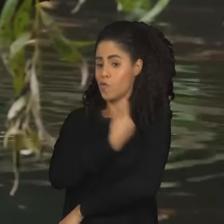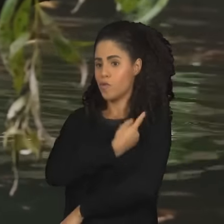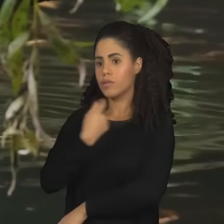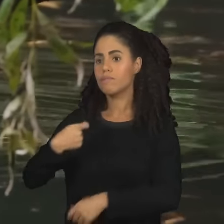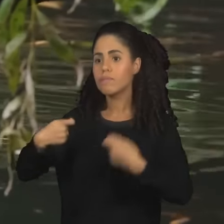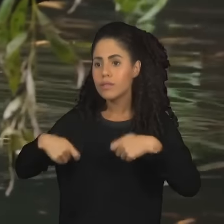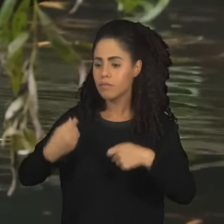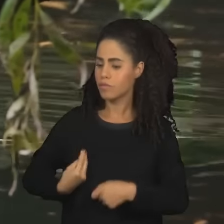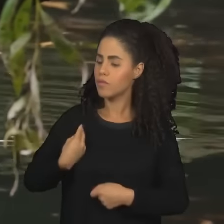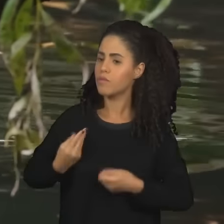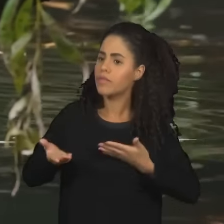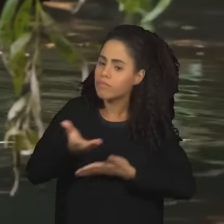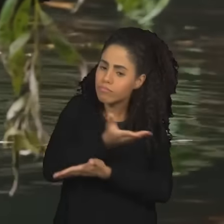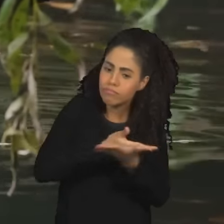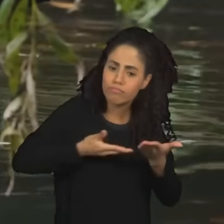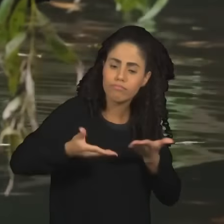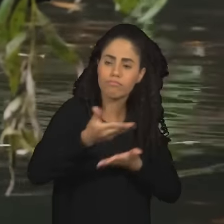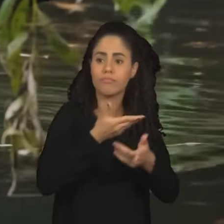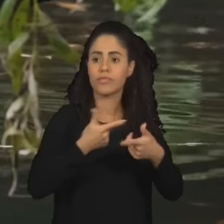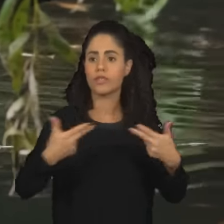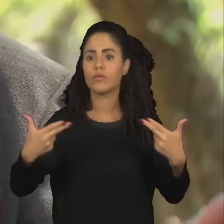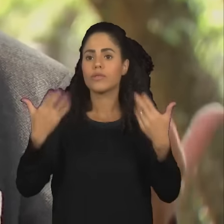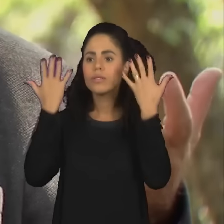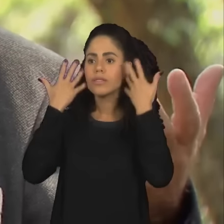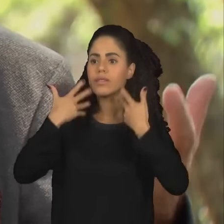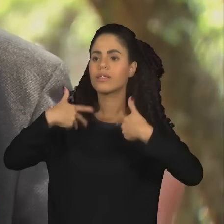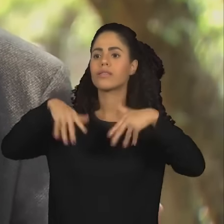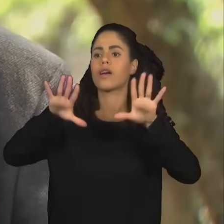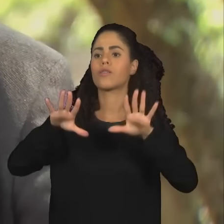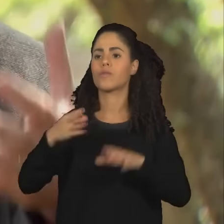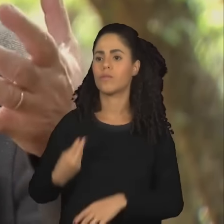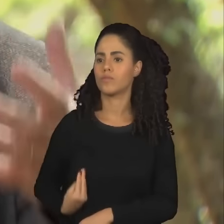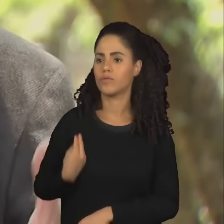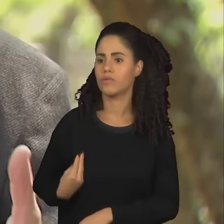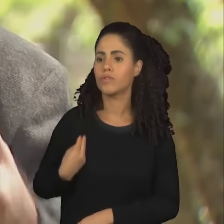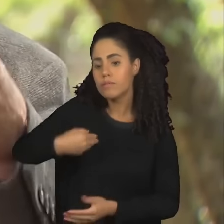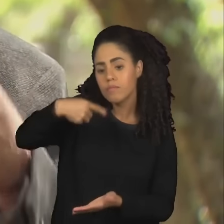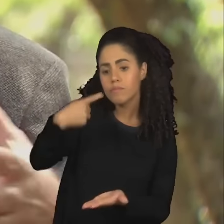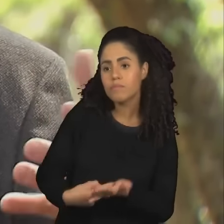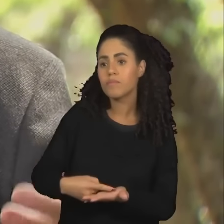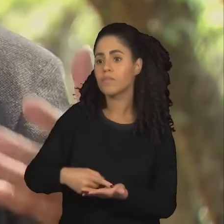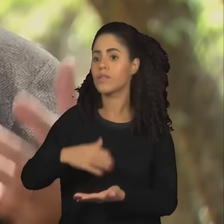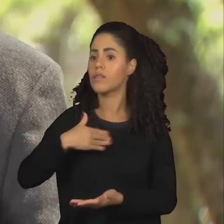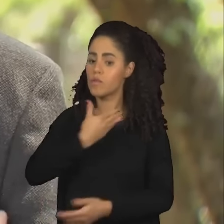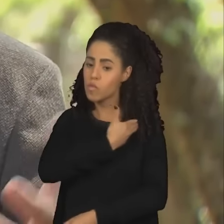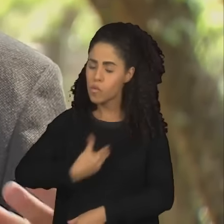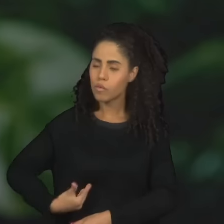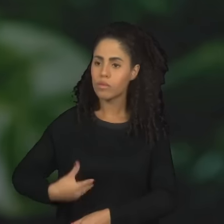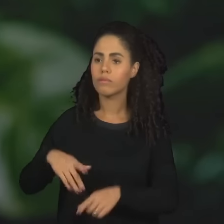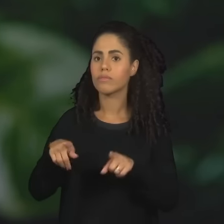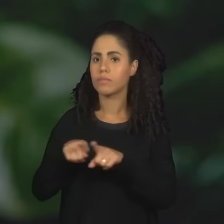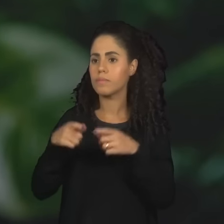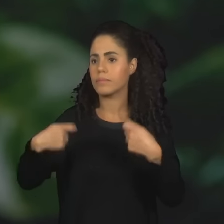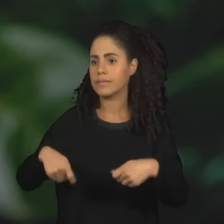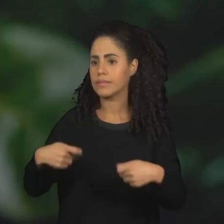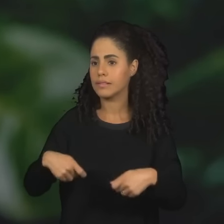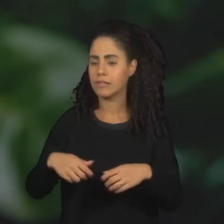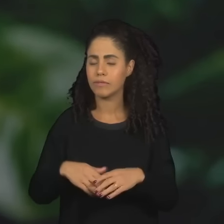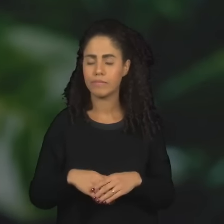em harmonia com os recursos naturais e isto é uma tarefa que depende da governabilidade global.